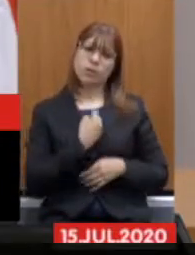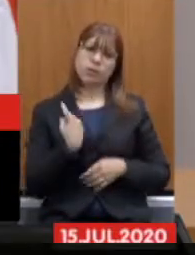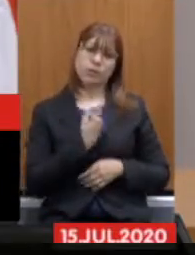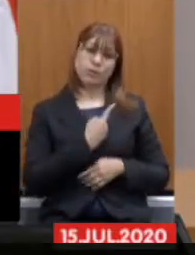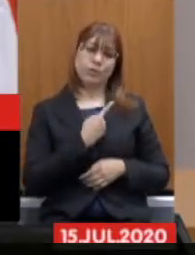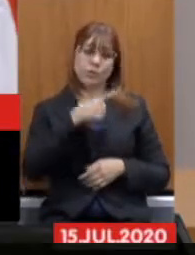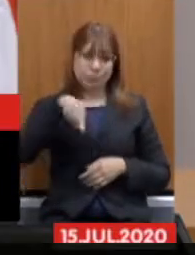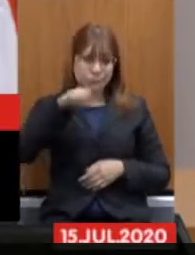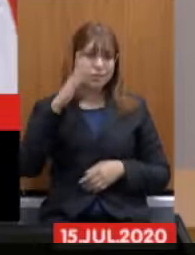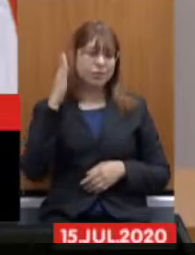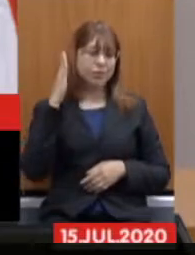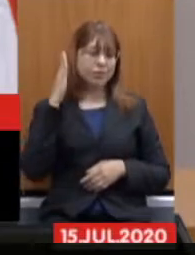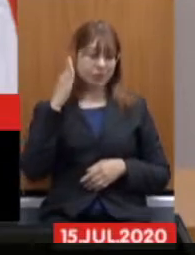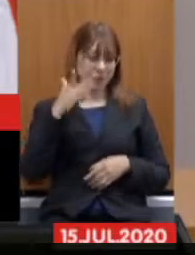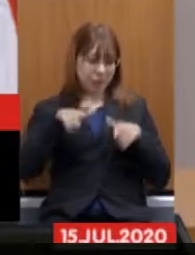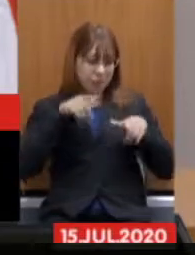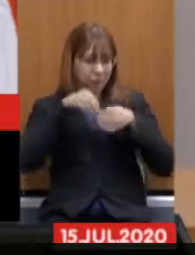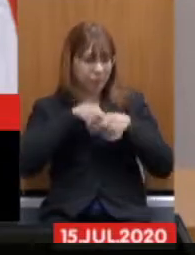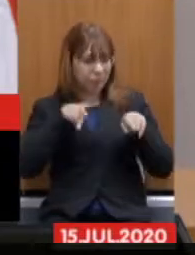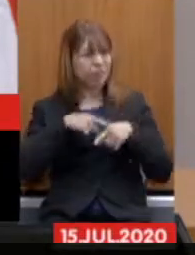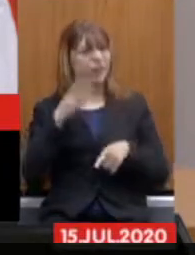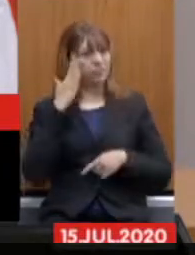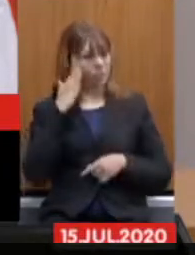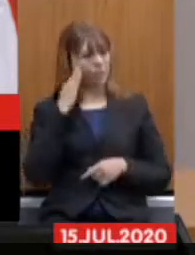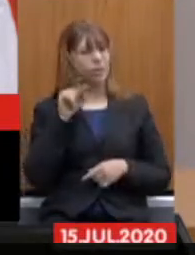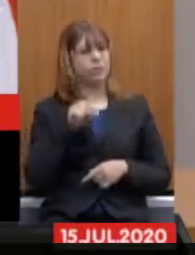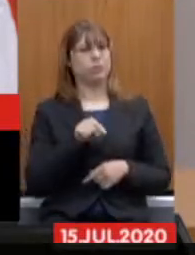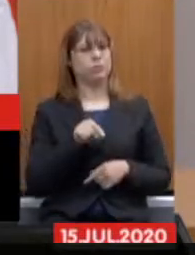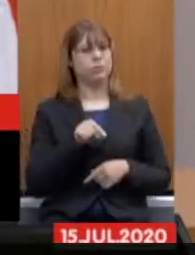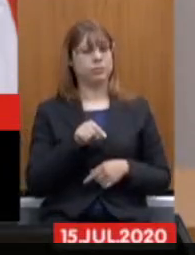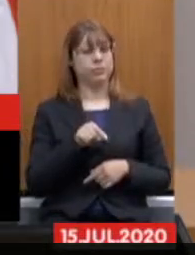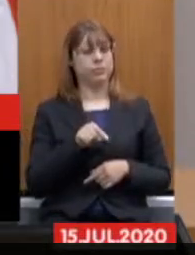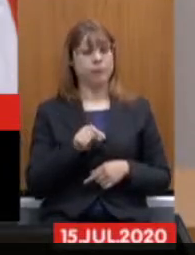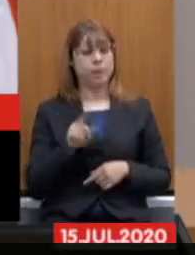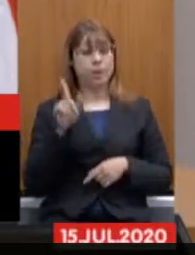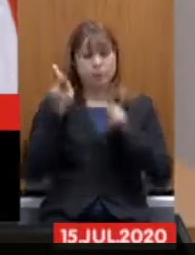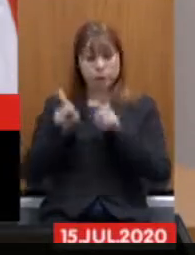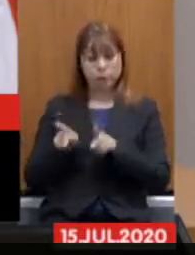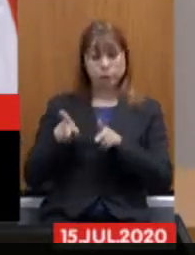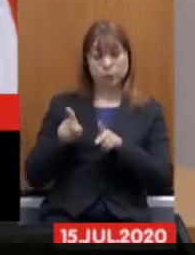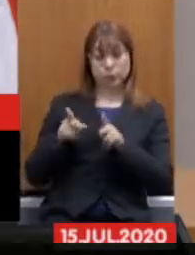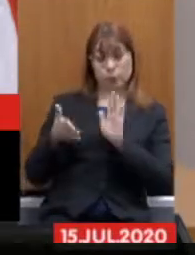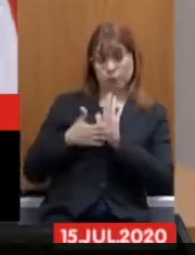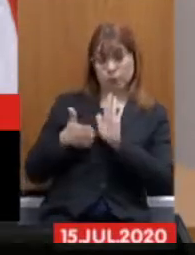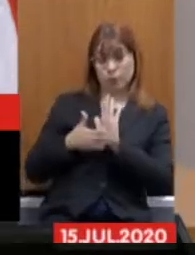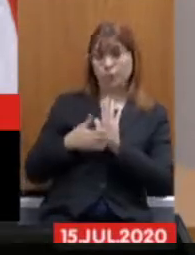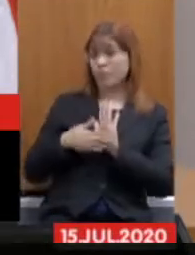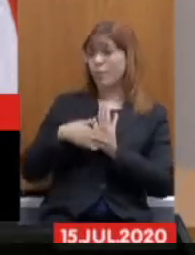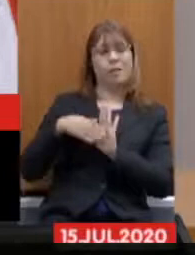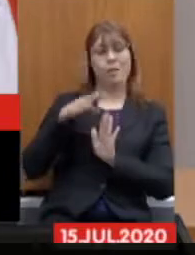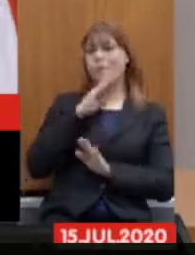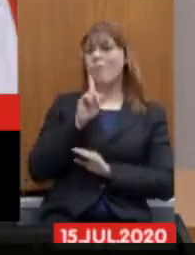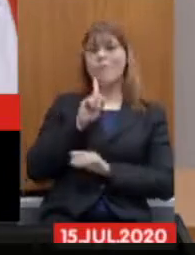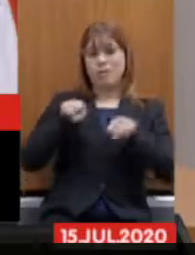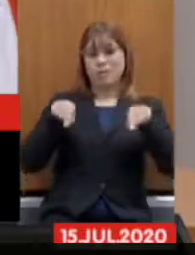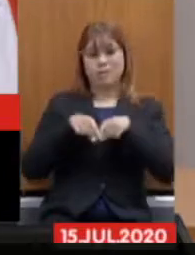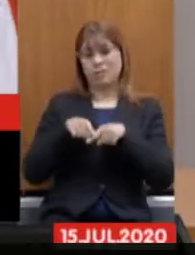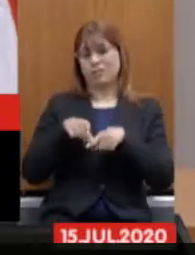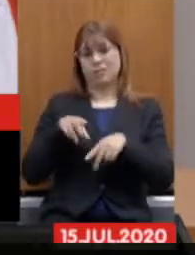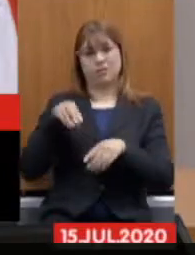de uma sala de aula sabe o que significa quem fez essa proposta não sabe o que é uma sala de aula